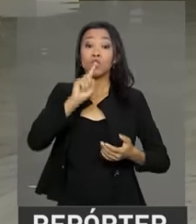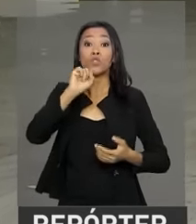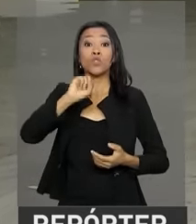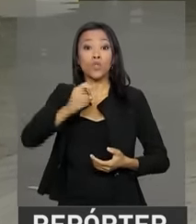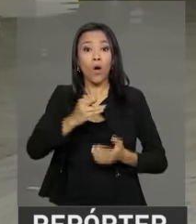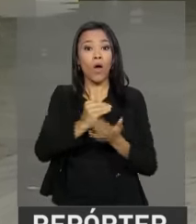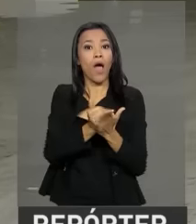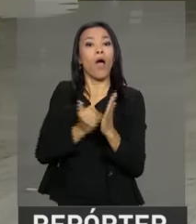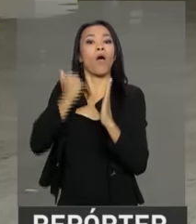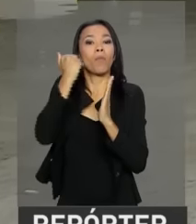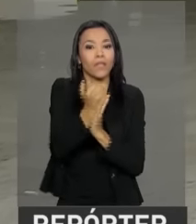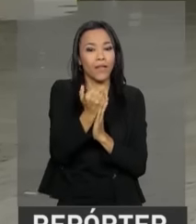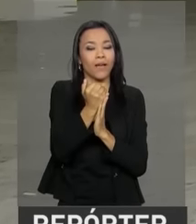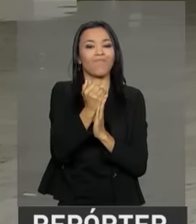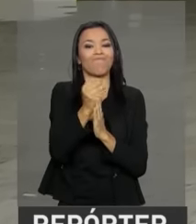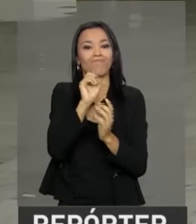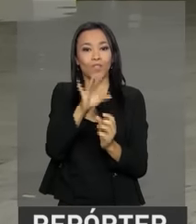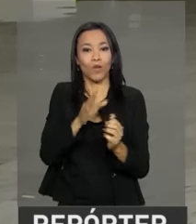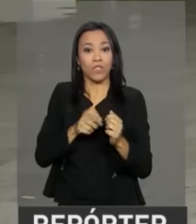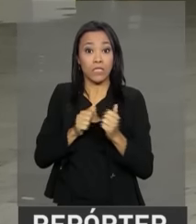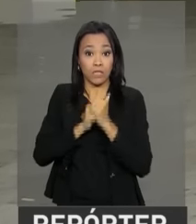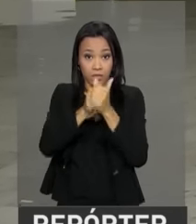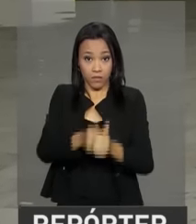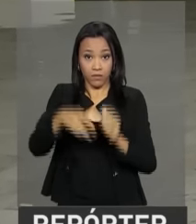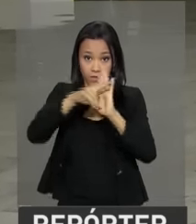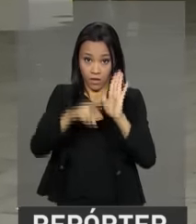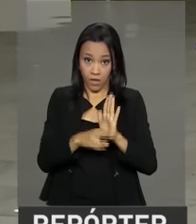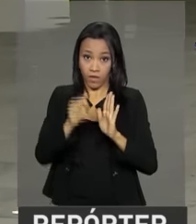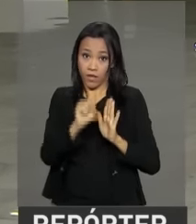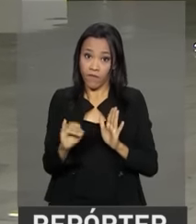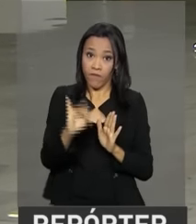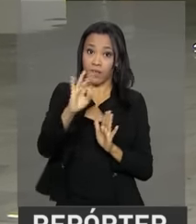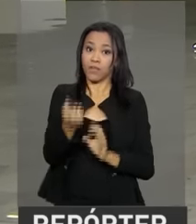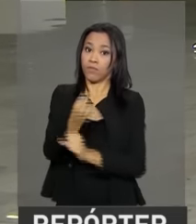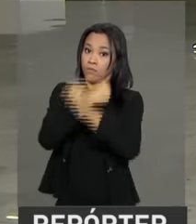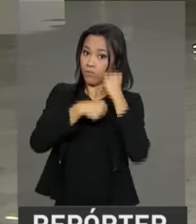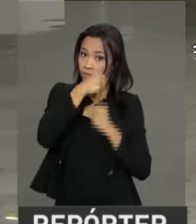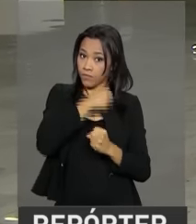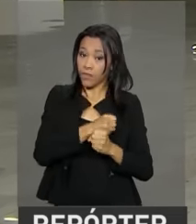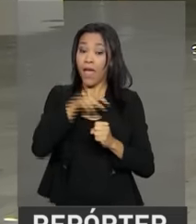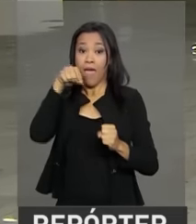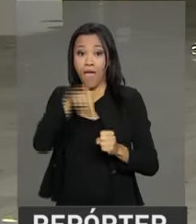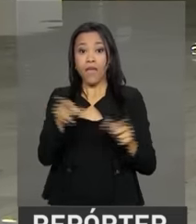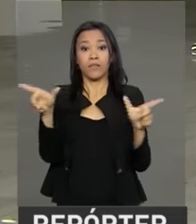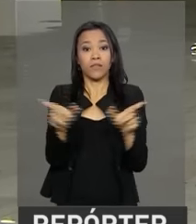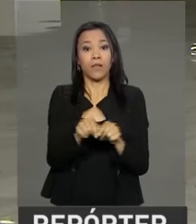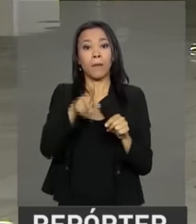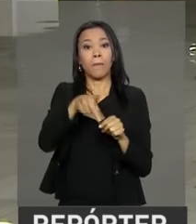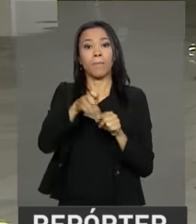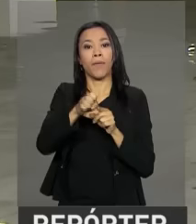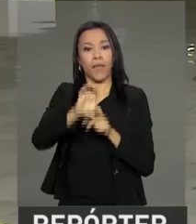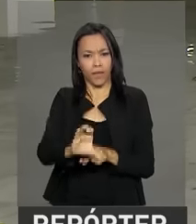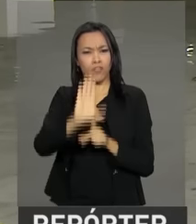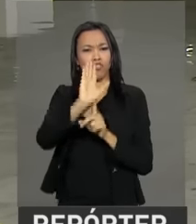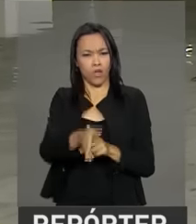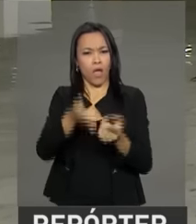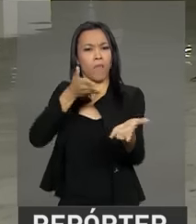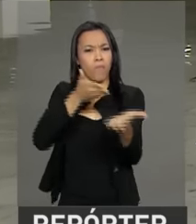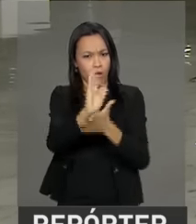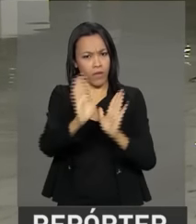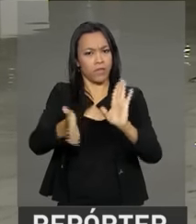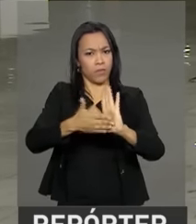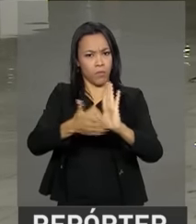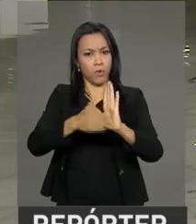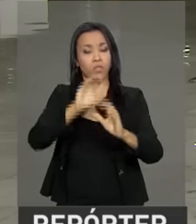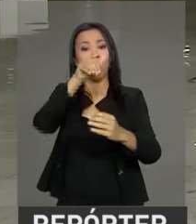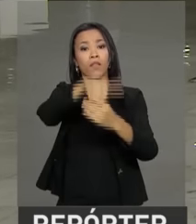próximos 20 anos de acordo com a inflação do ano anterior a PEC foi aprovada na comissão especial da câmara na quinta-feira e começa a ser